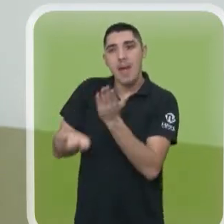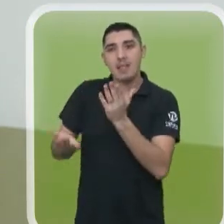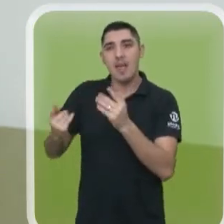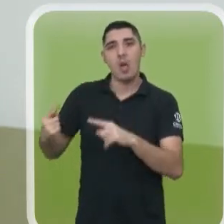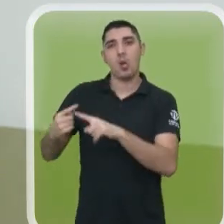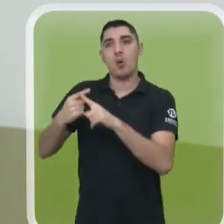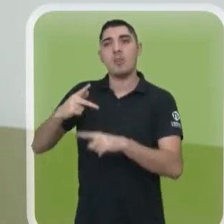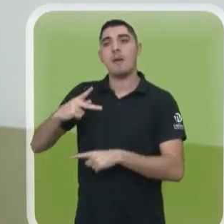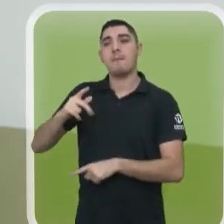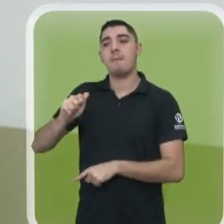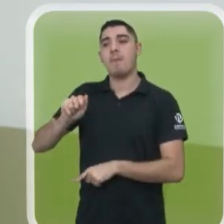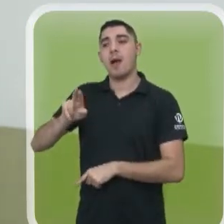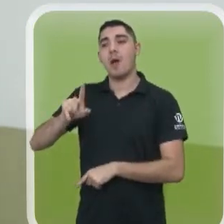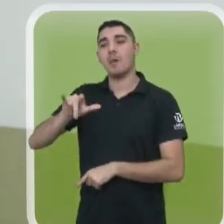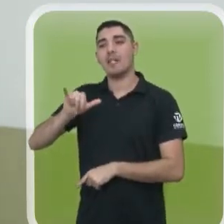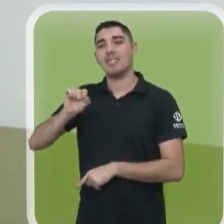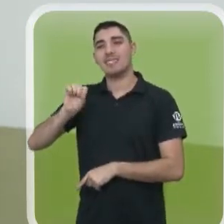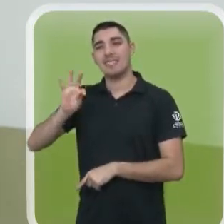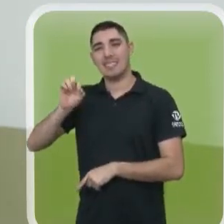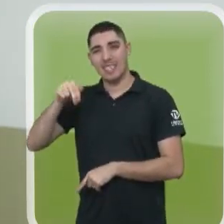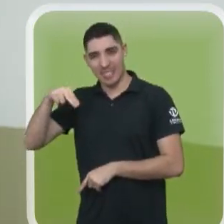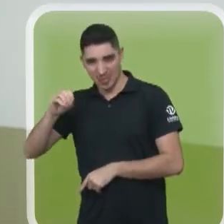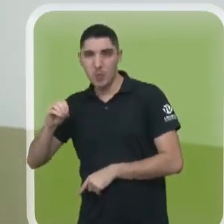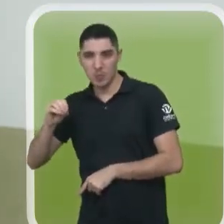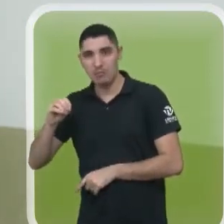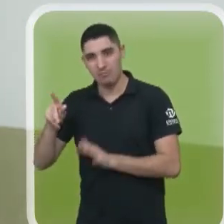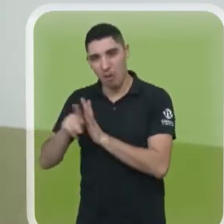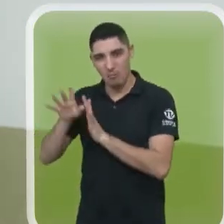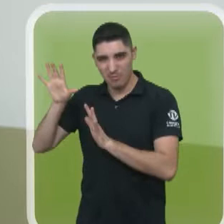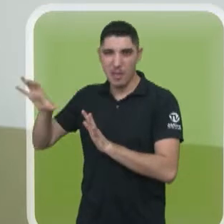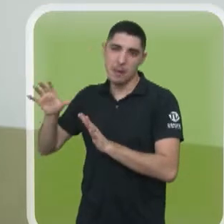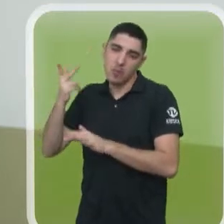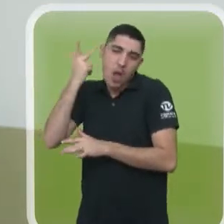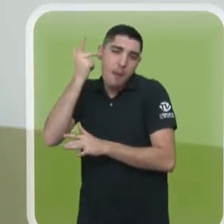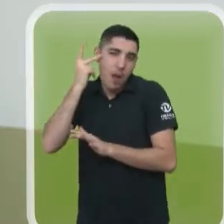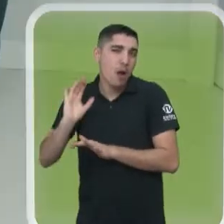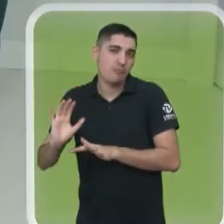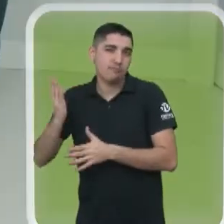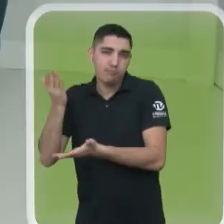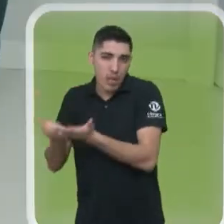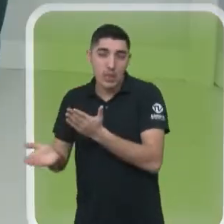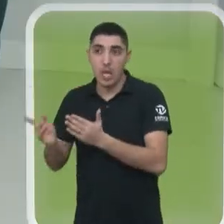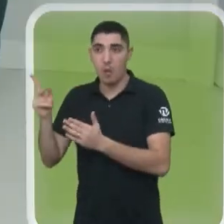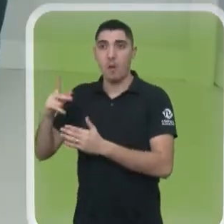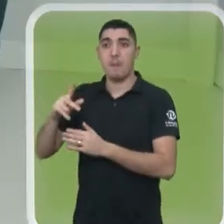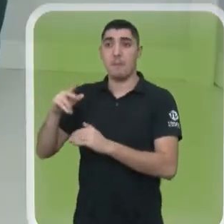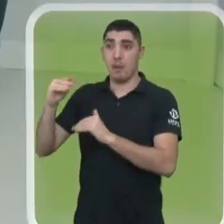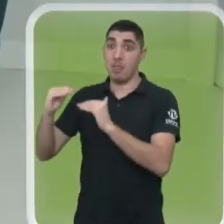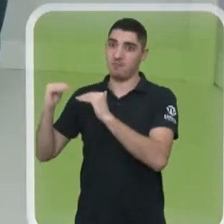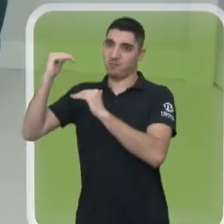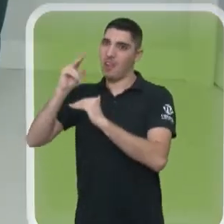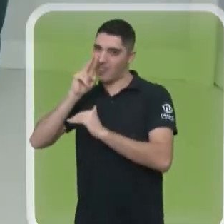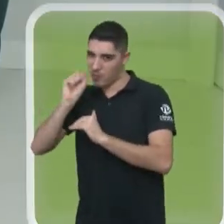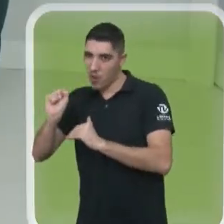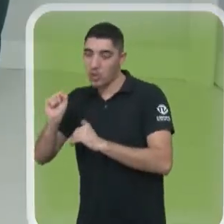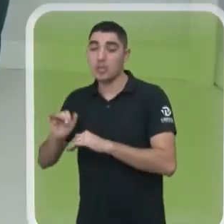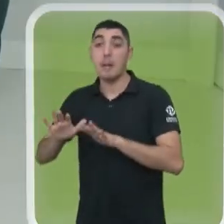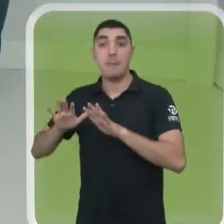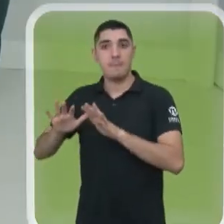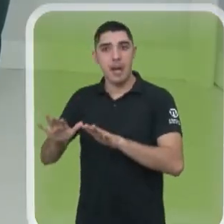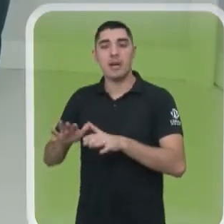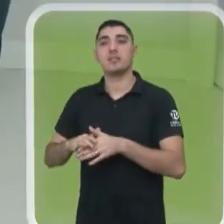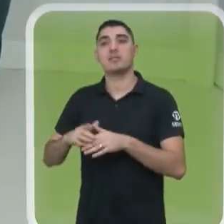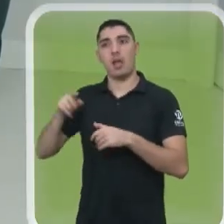o Paulistano que é normal né que eu conversando já um time é muito acima né além de ser tradicional a única muito forte e a